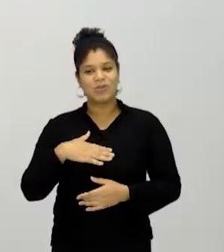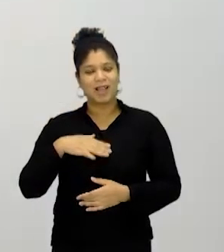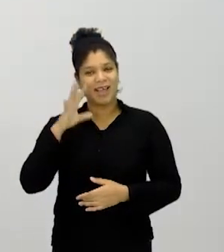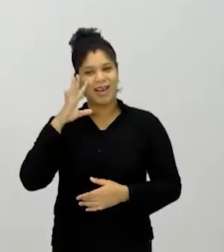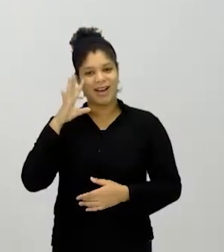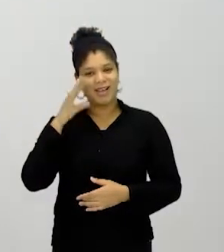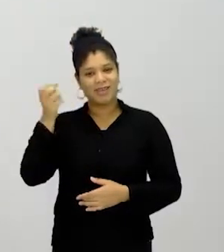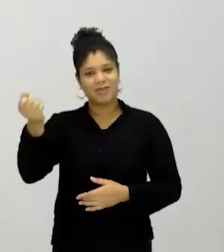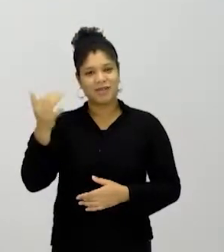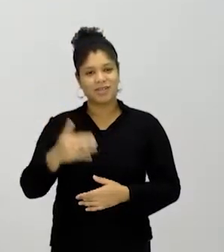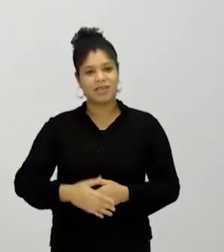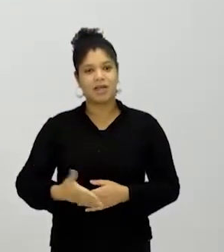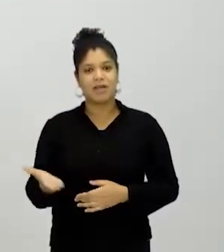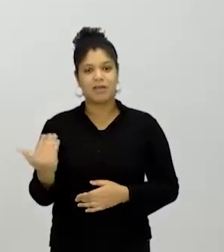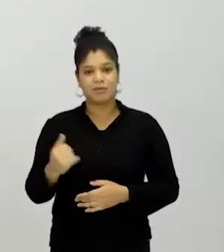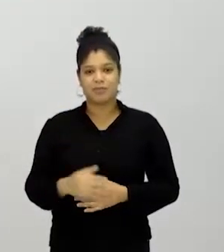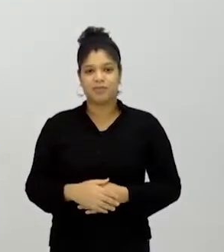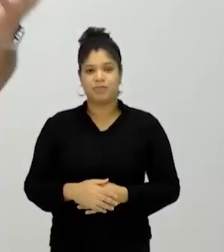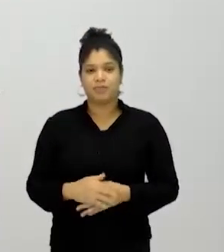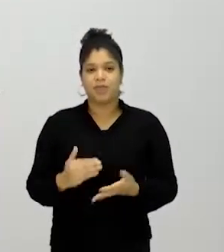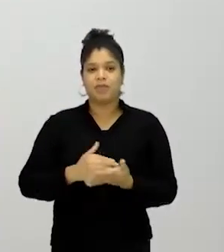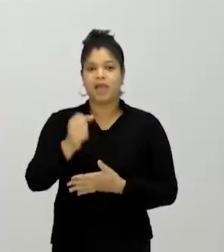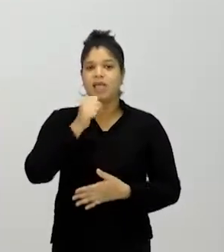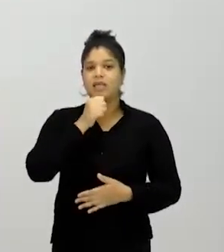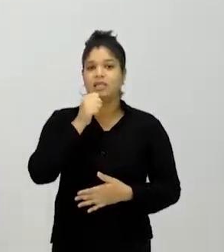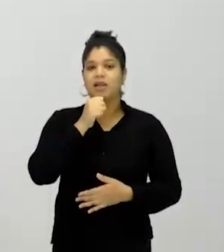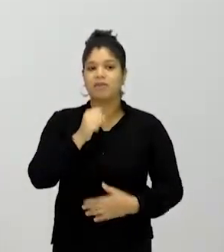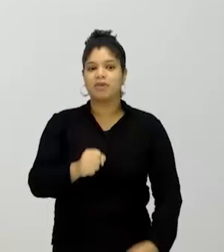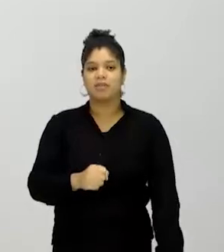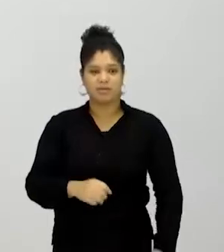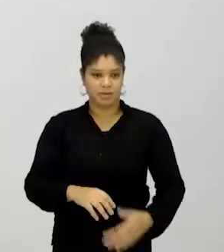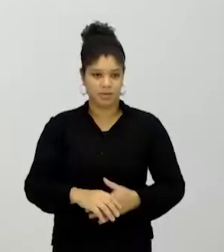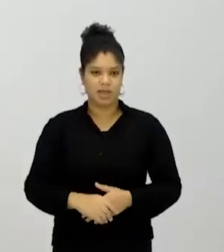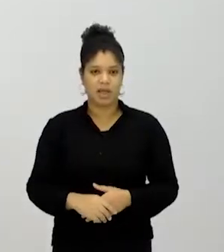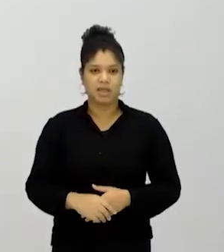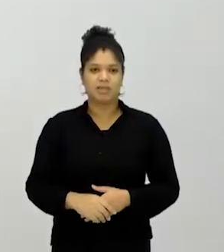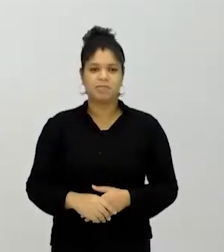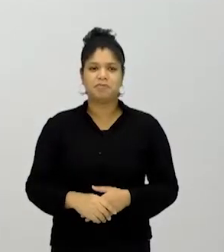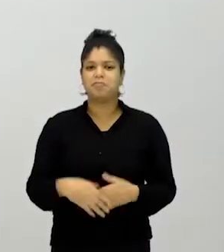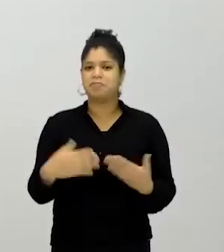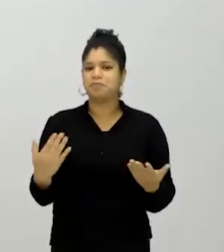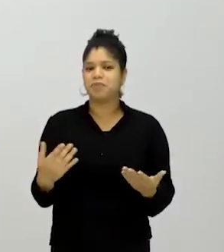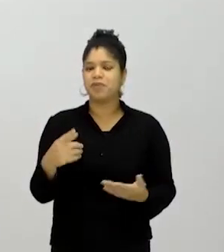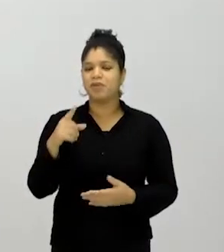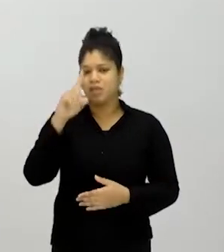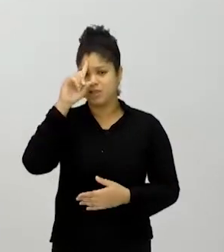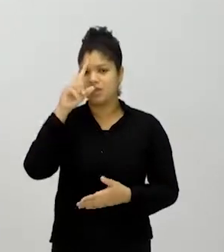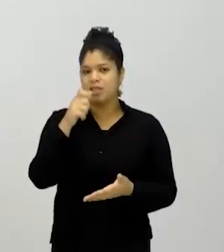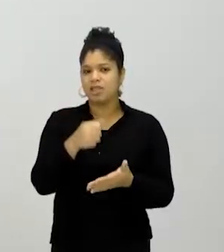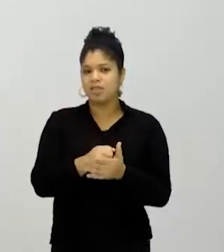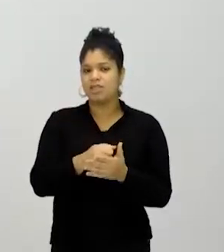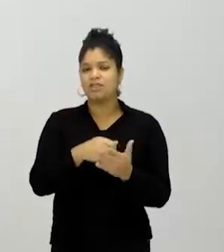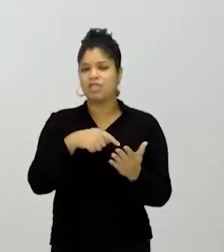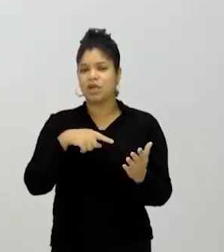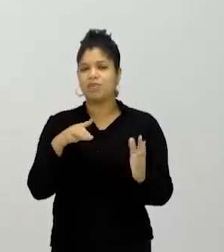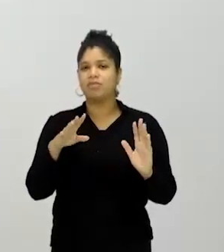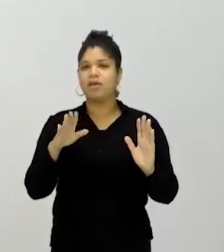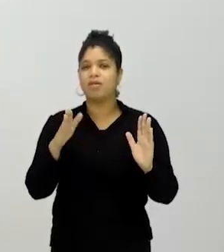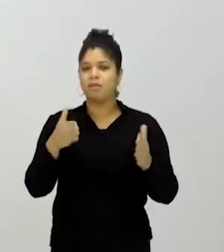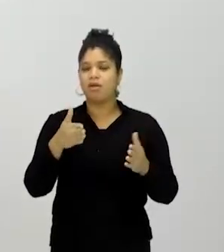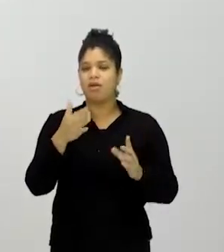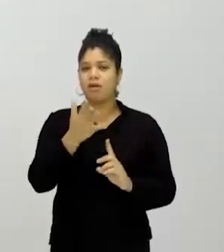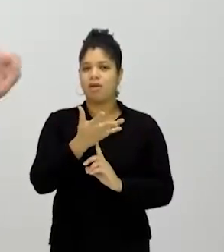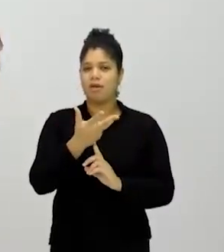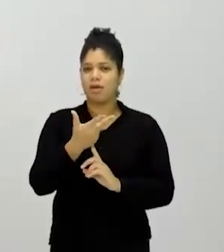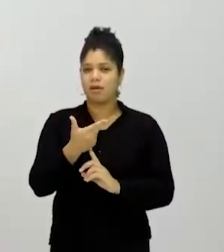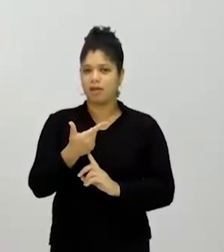legal. Ô Xavier, assim, como que é trabalhar com arte? A gente sabe que é um ramo aí que tem suas dificuldades bem próprias e